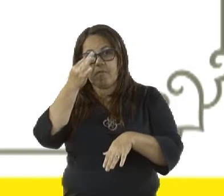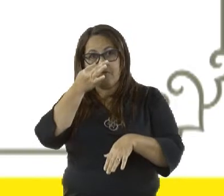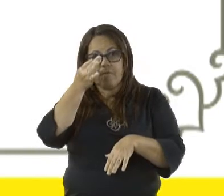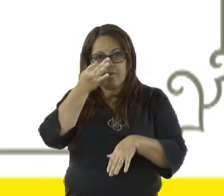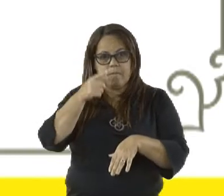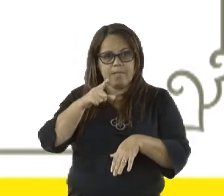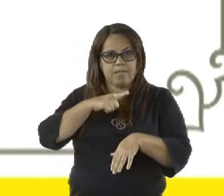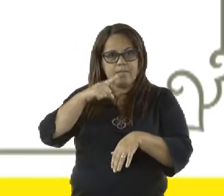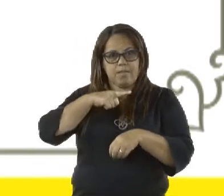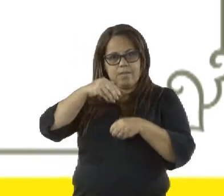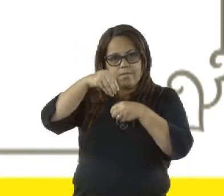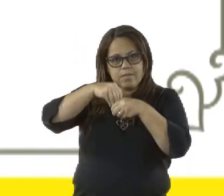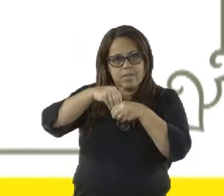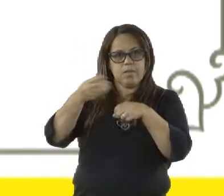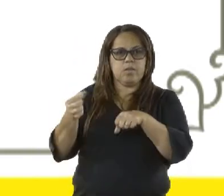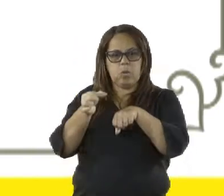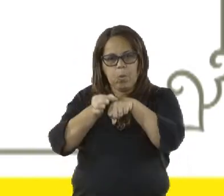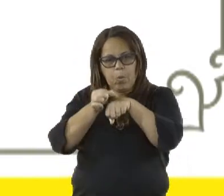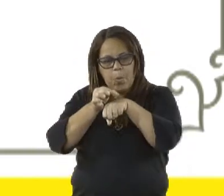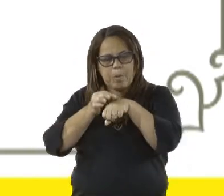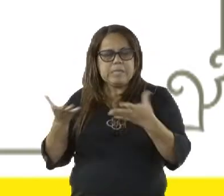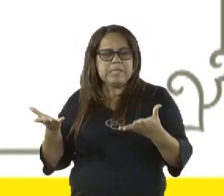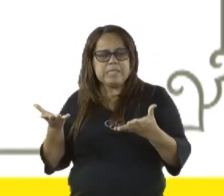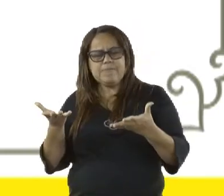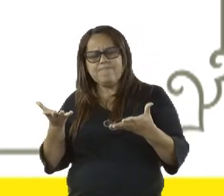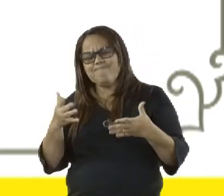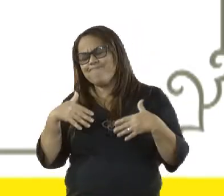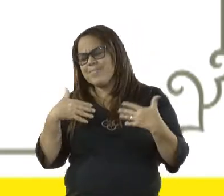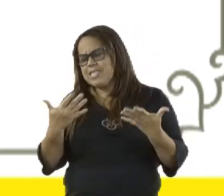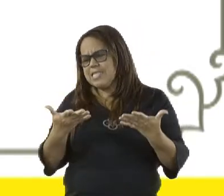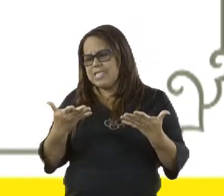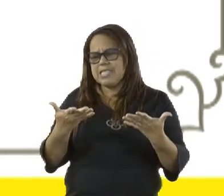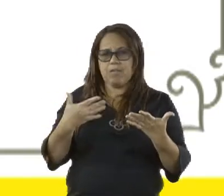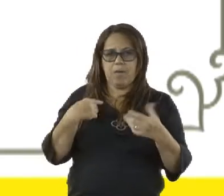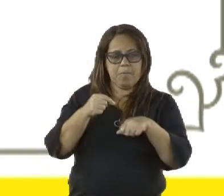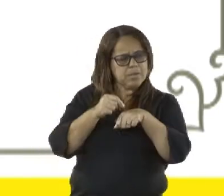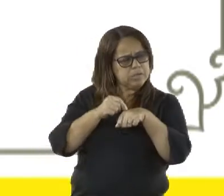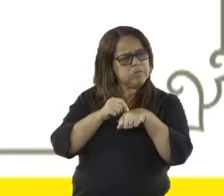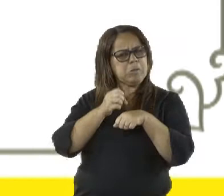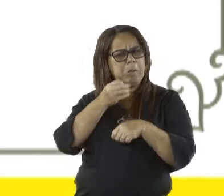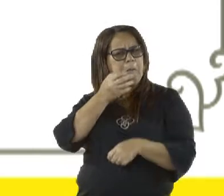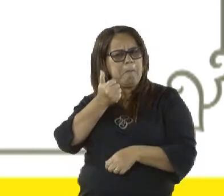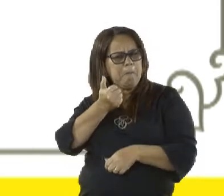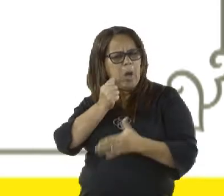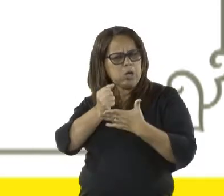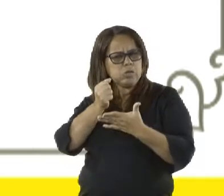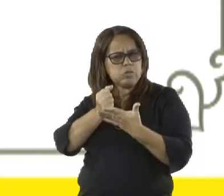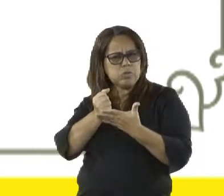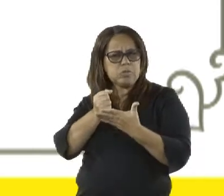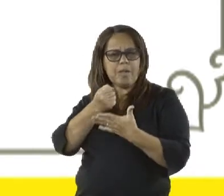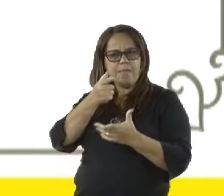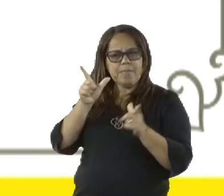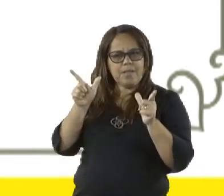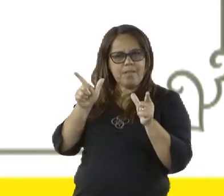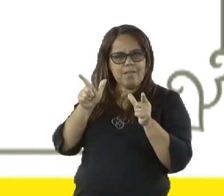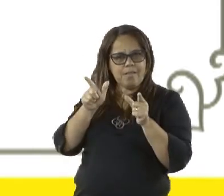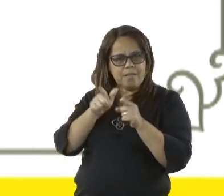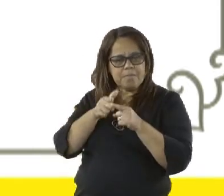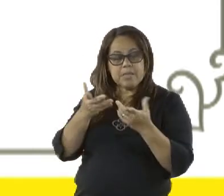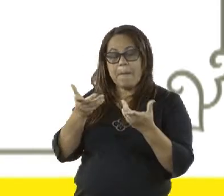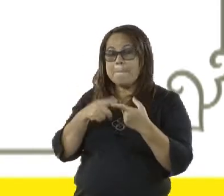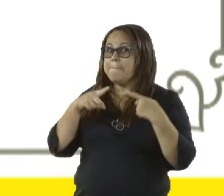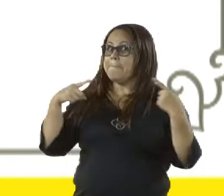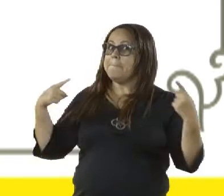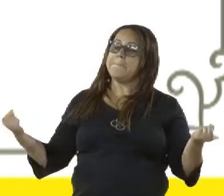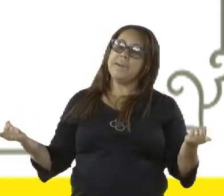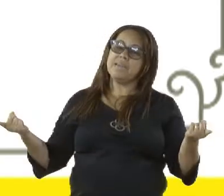enchê-las de bolinhas de sementinhas. Por um lado, as bolinhas de mentira funcionavam e as piadas até diminuíam. Mas